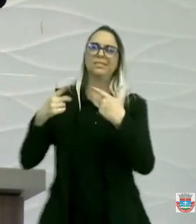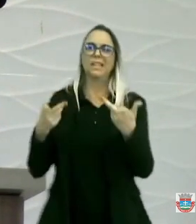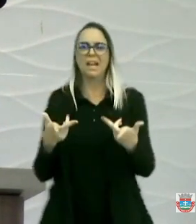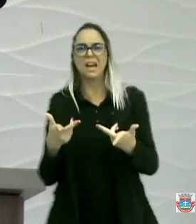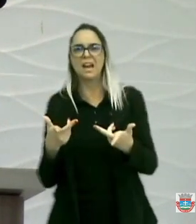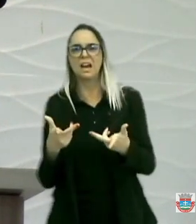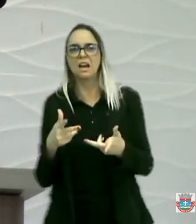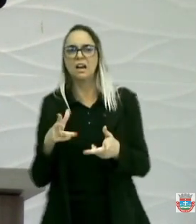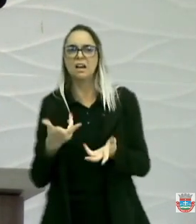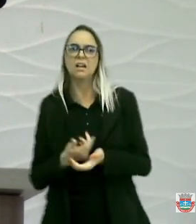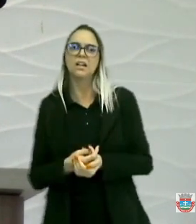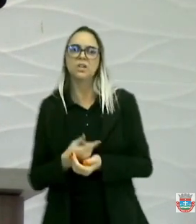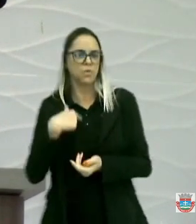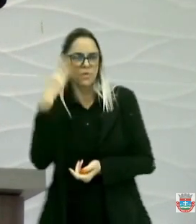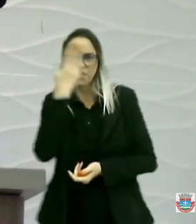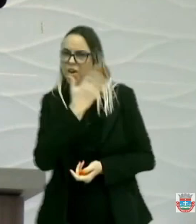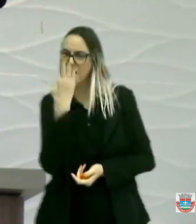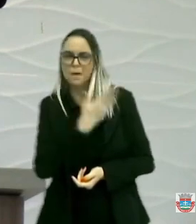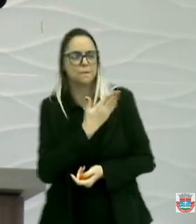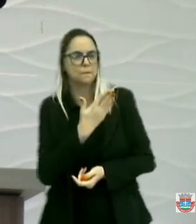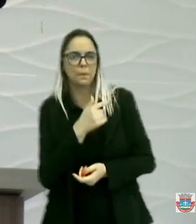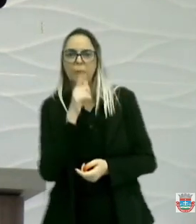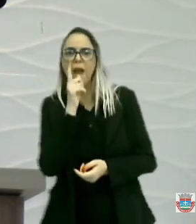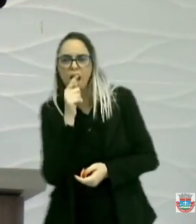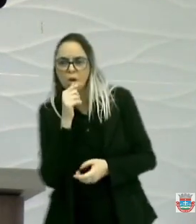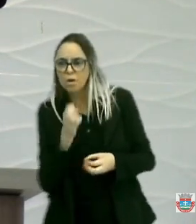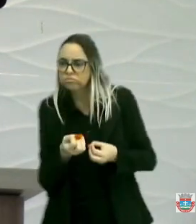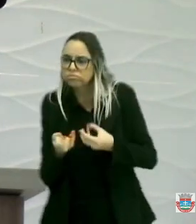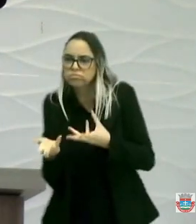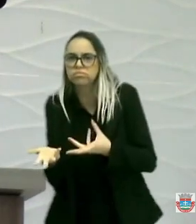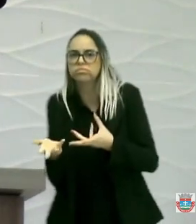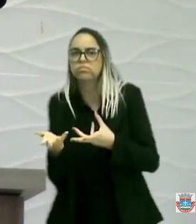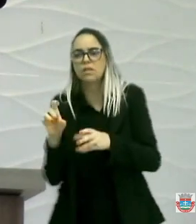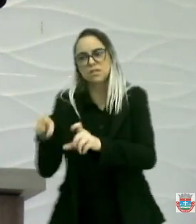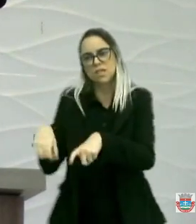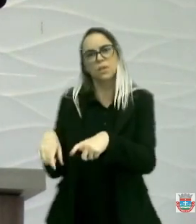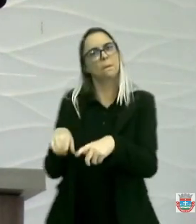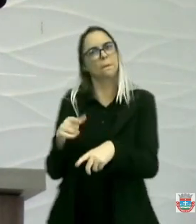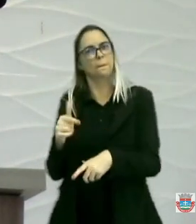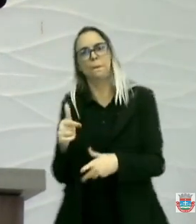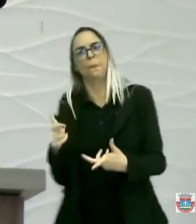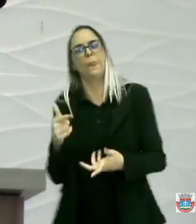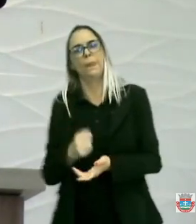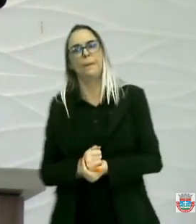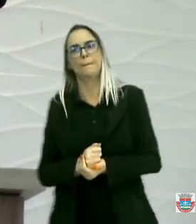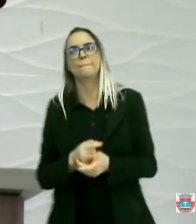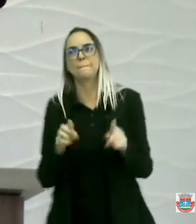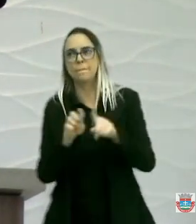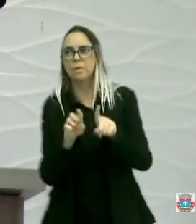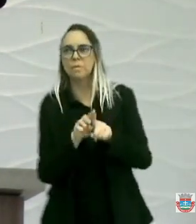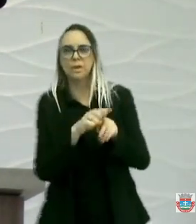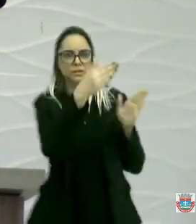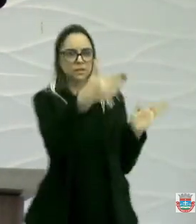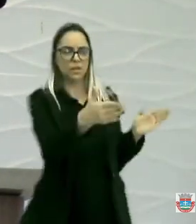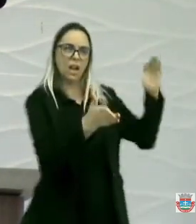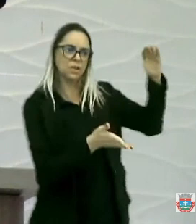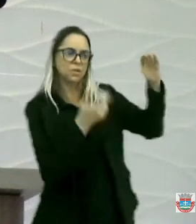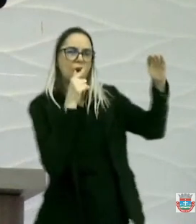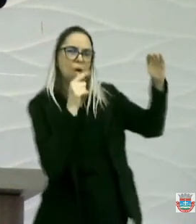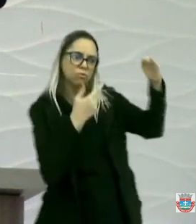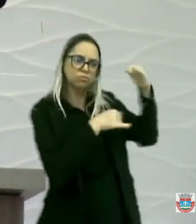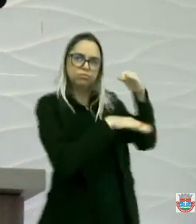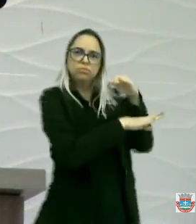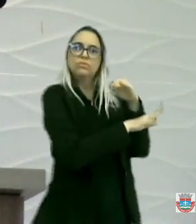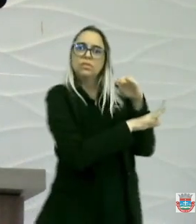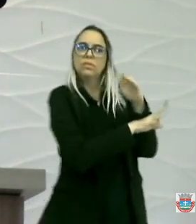não. Eu não conheço pessoas. Até as cisternas que o exército colocava água,